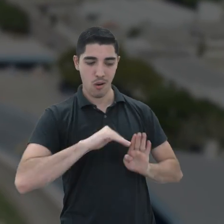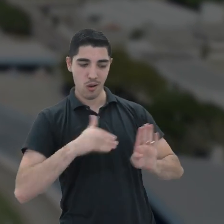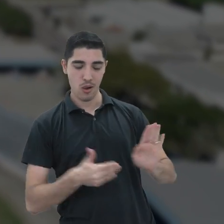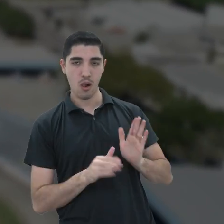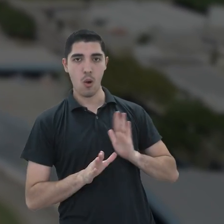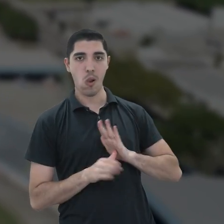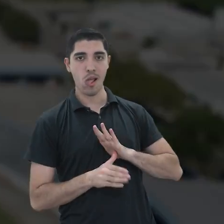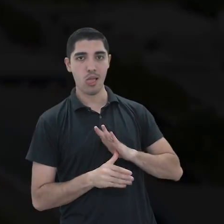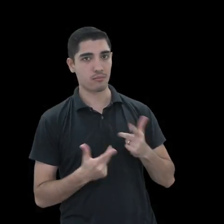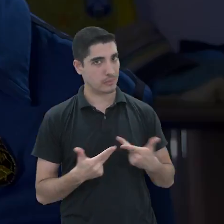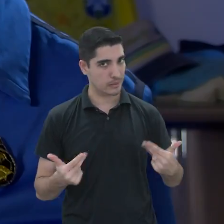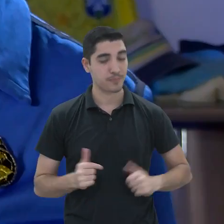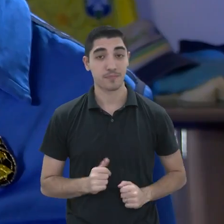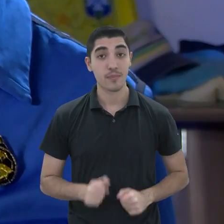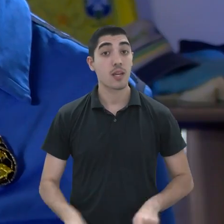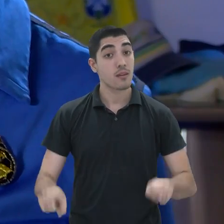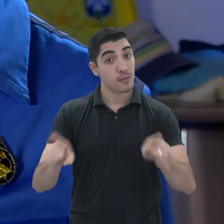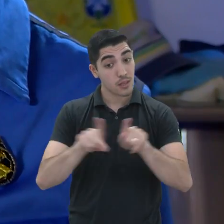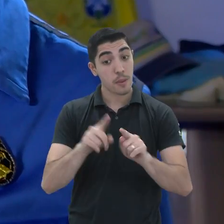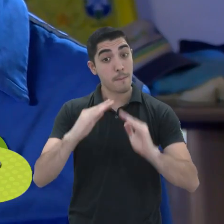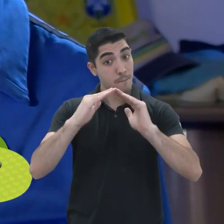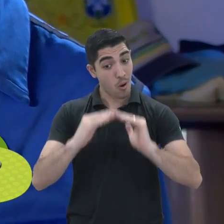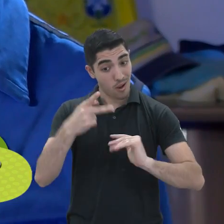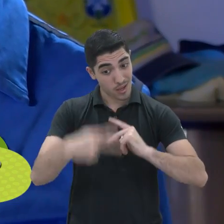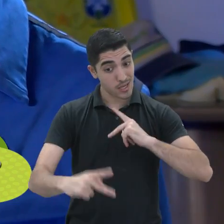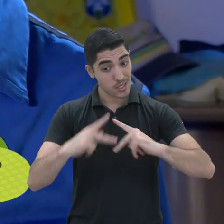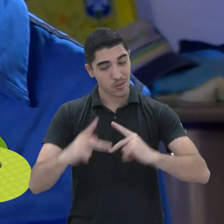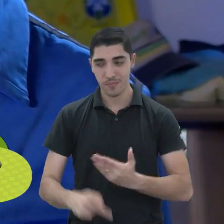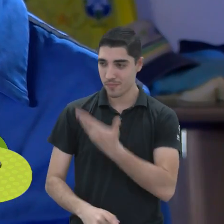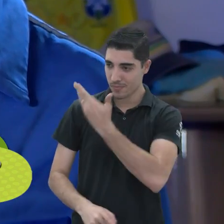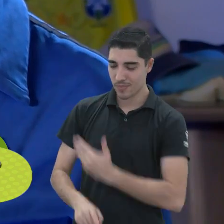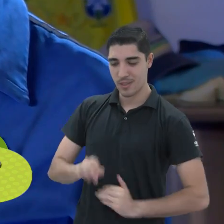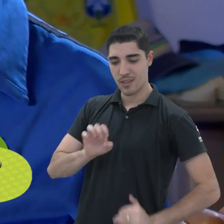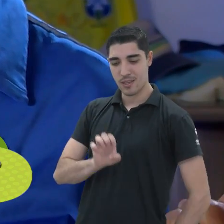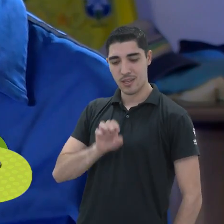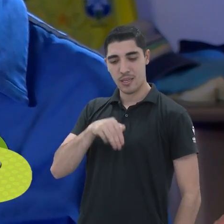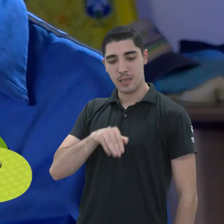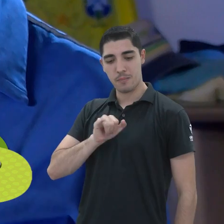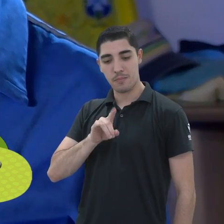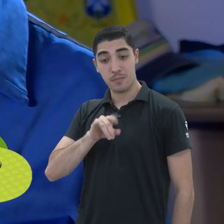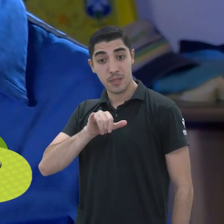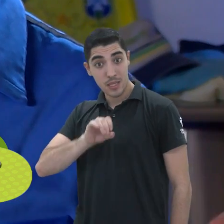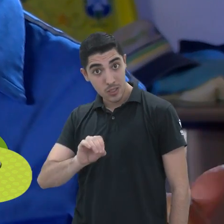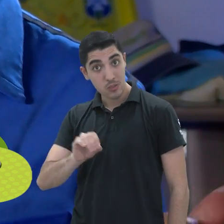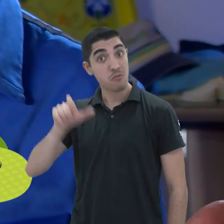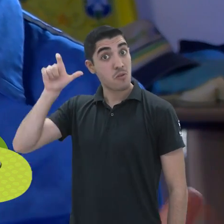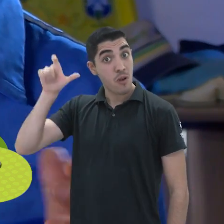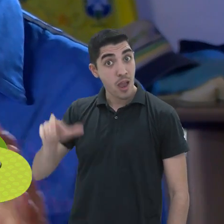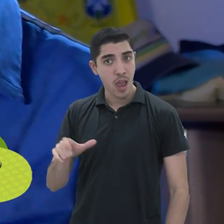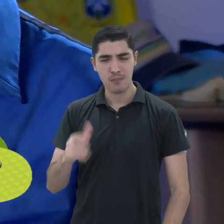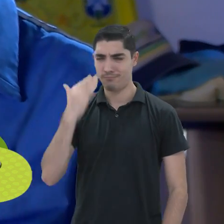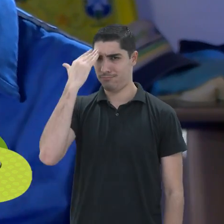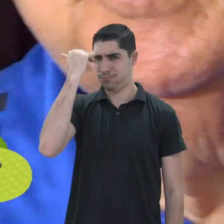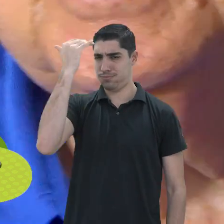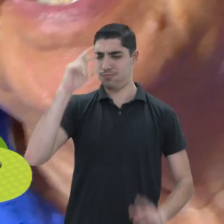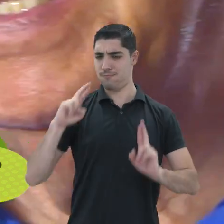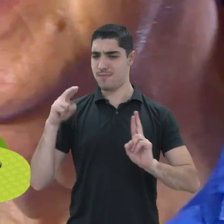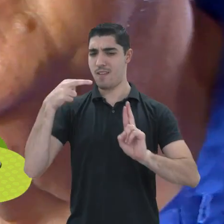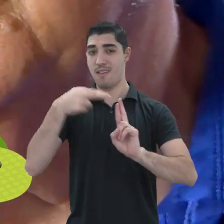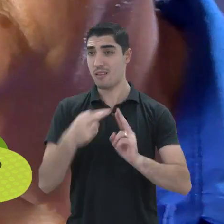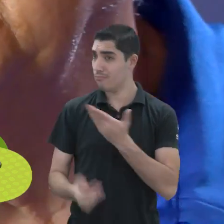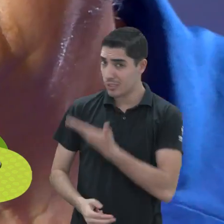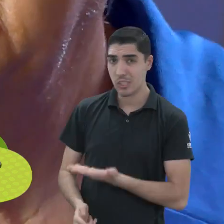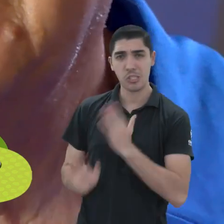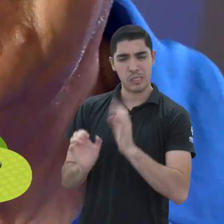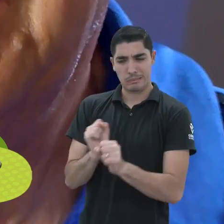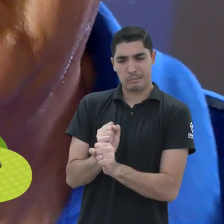do apito. E morando em nossa cidade, Emídio Marques de Mesquita é referência.